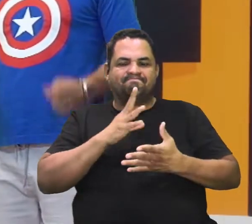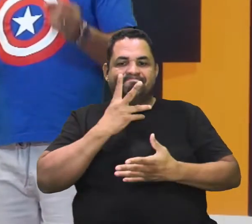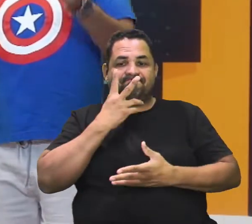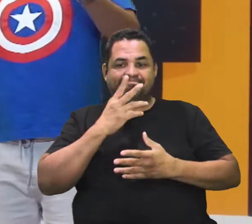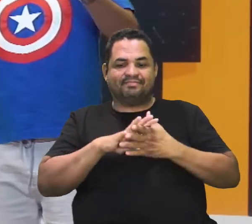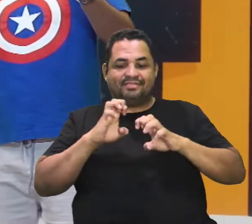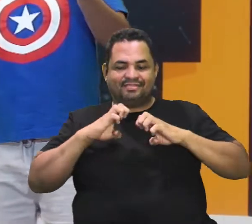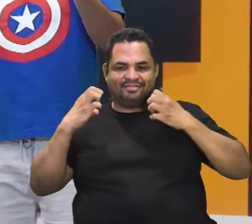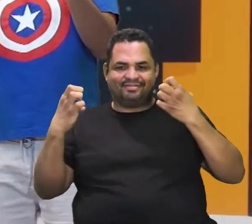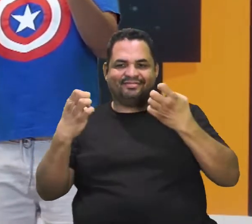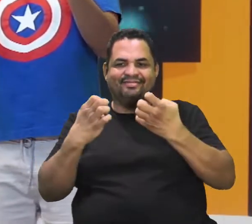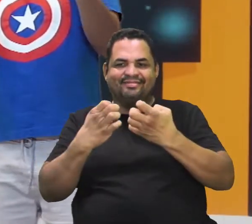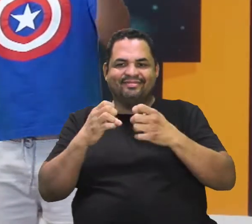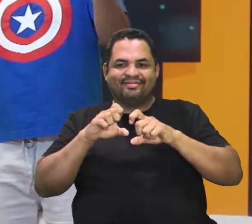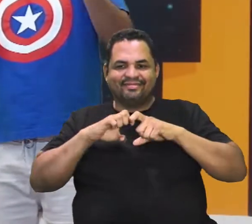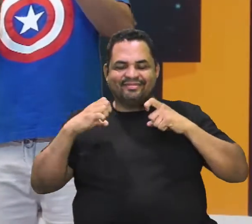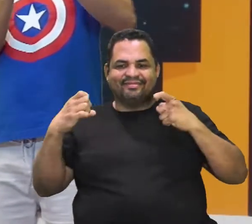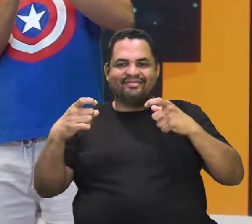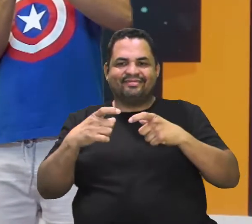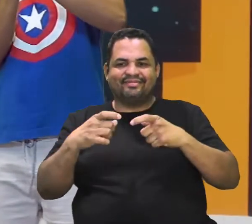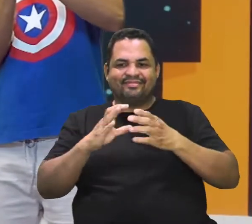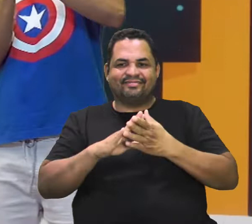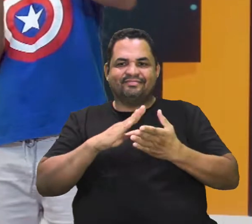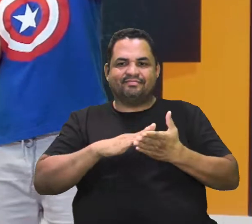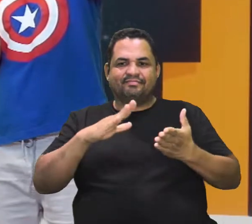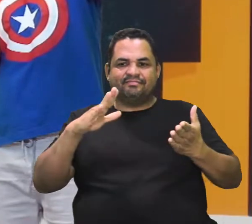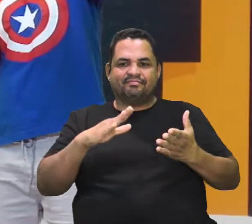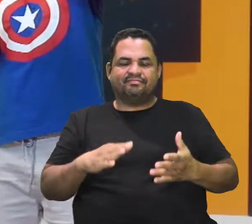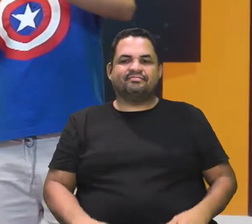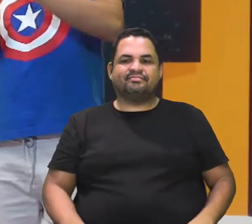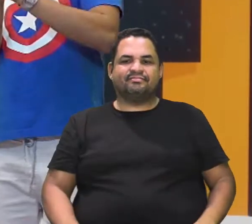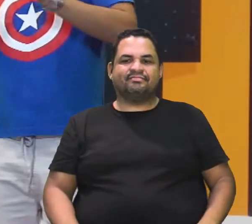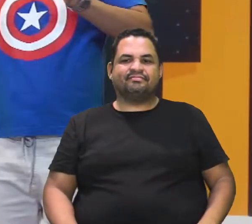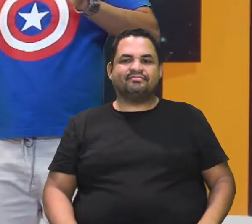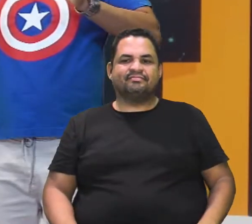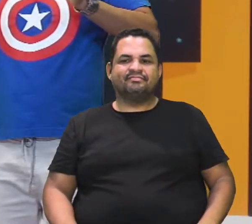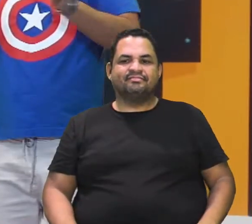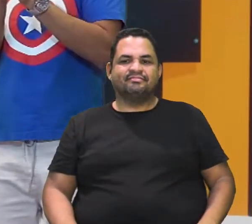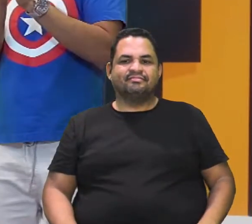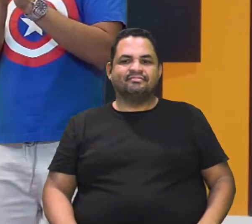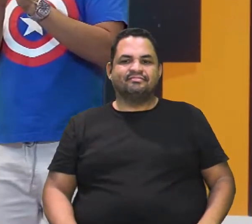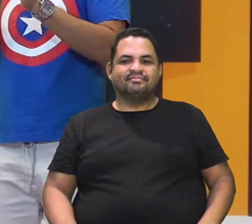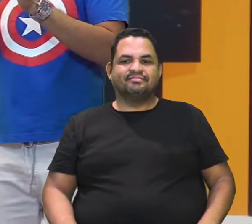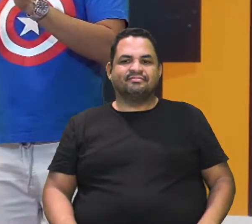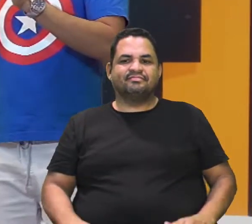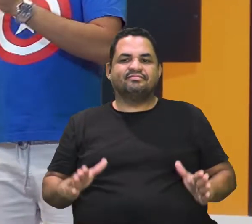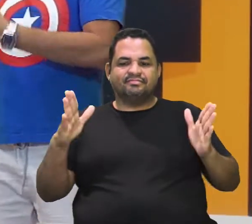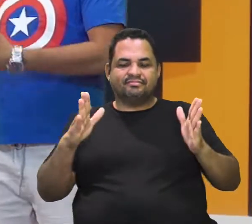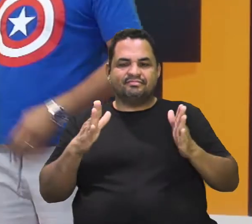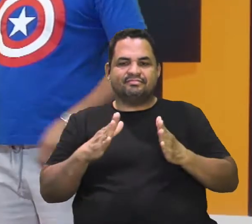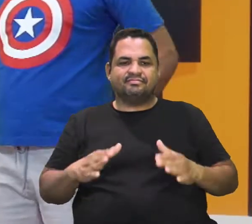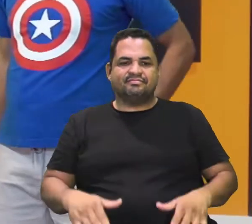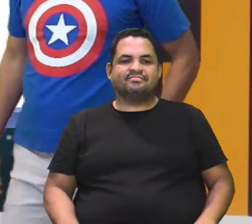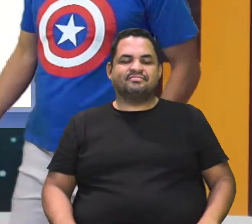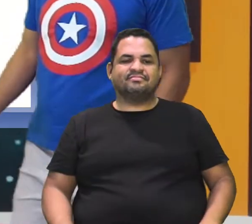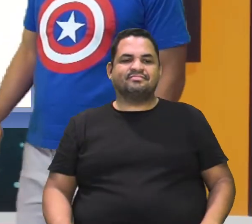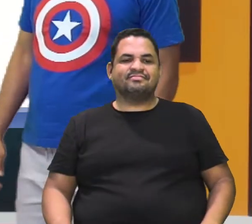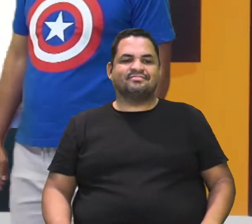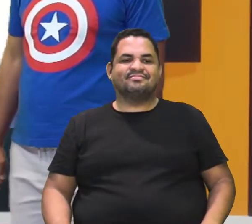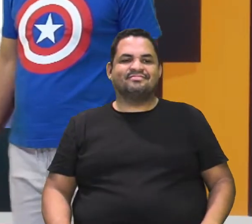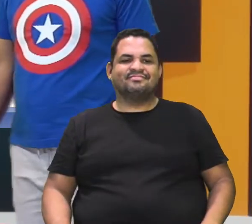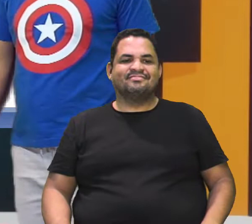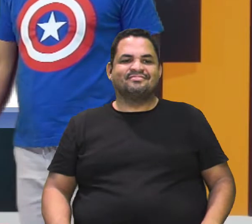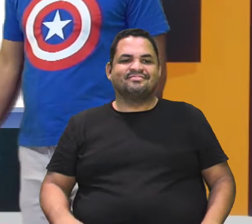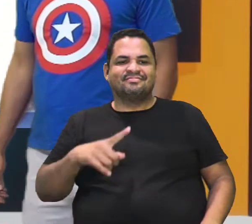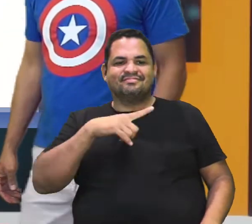elipse. Se você puxar no meio ali, puxou, ele vai achatar, ele vai espichar, ele vai achatar. Então, deixa de ser uma